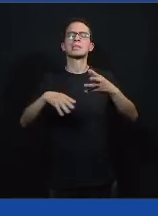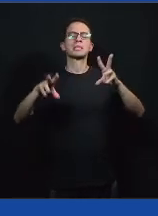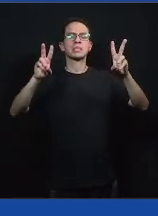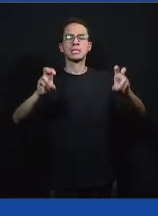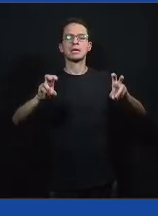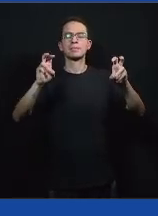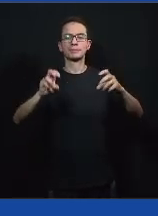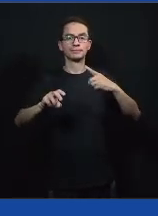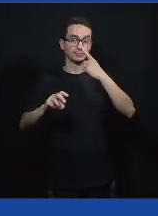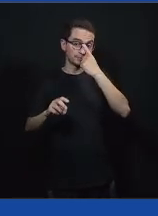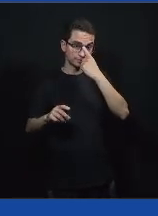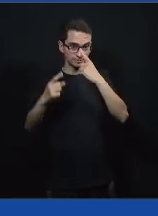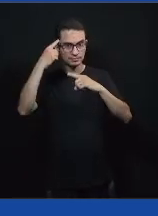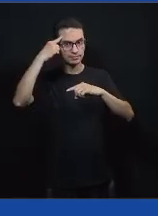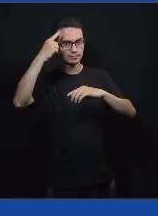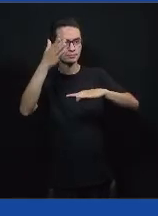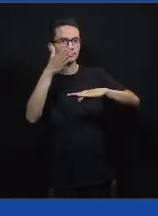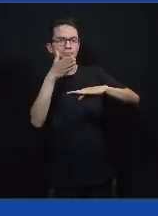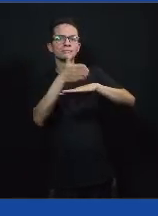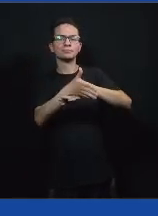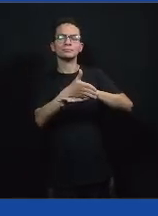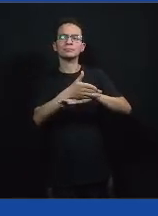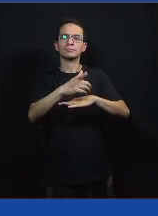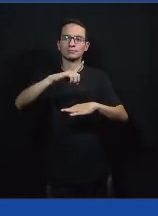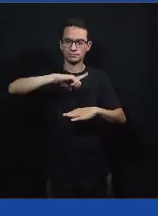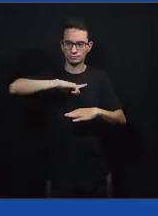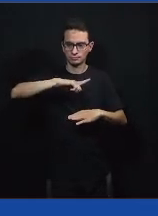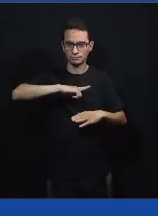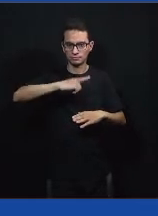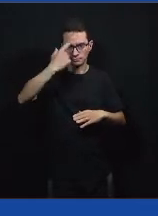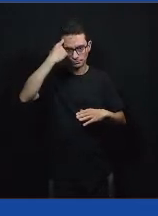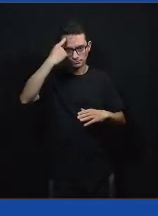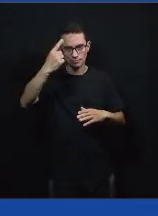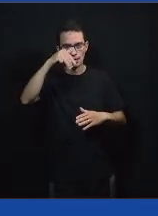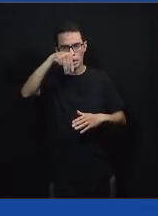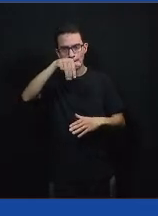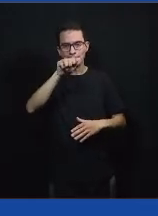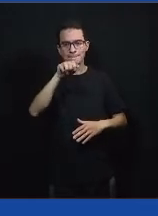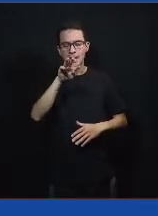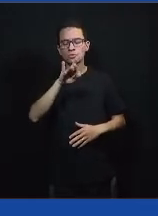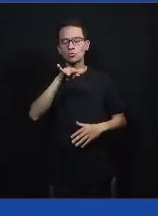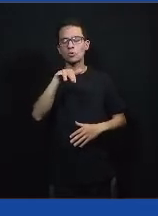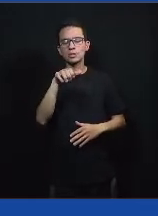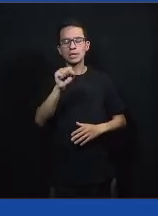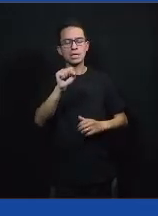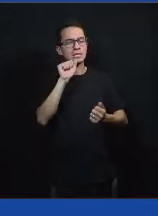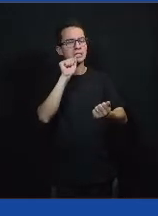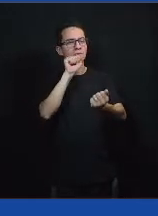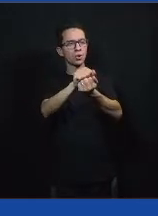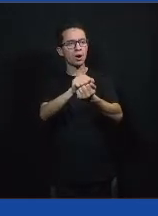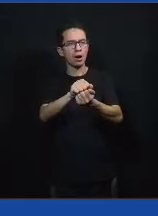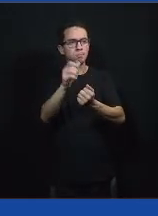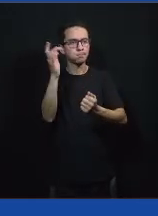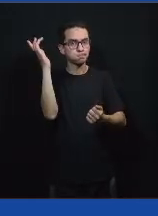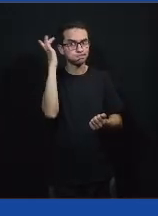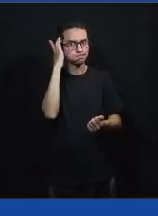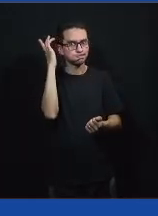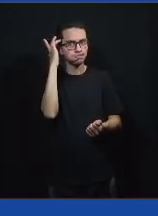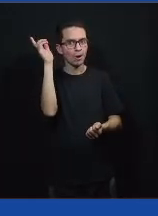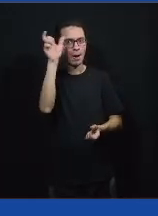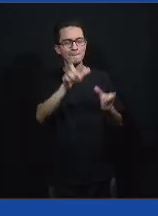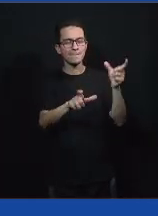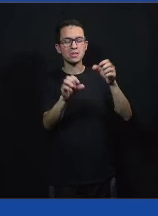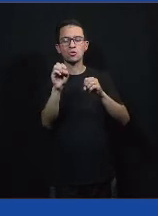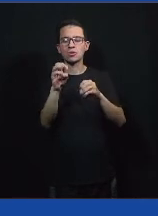realizar as intervenções no território e né por meio das melhorias e daí na eu lembro ameaçava a vez do